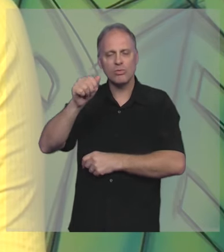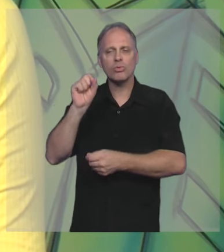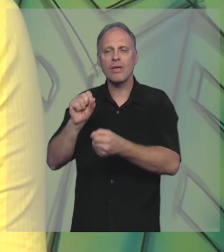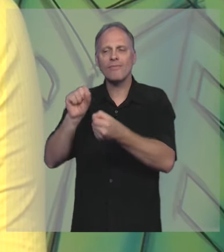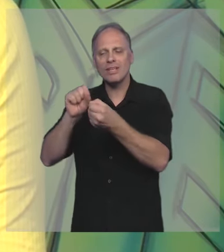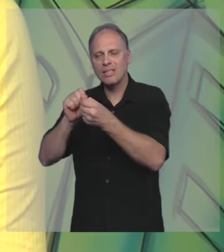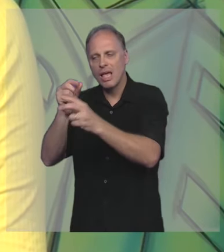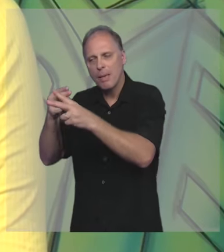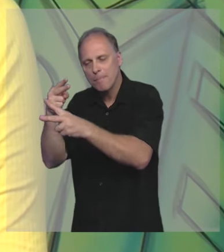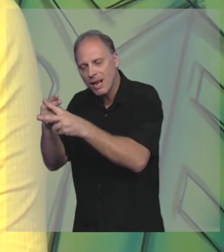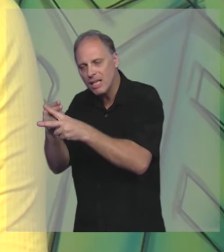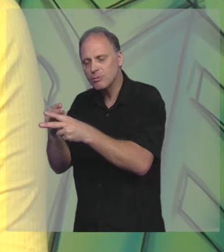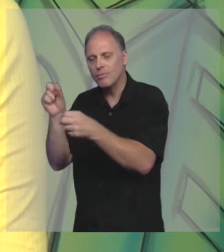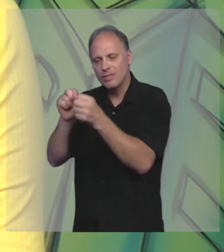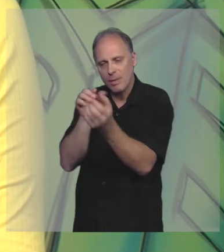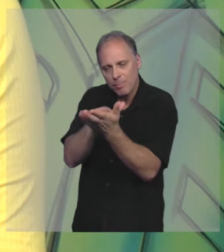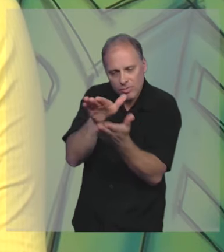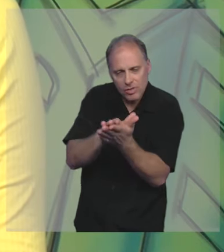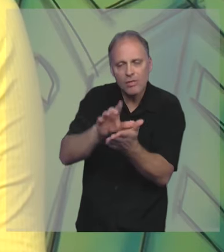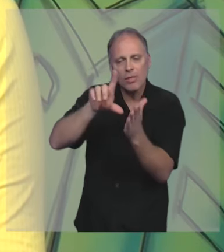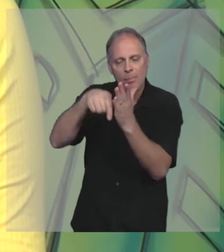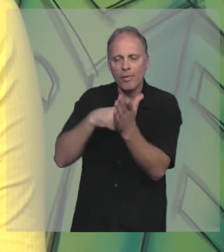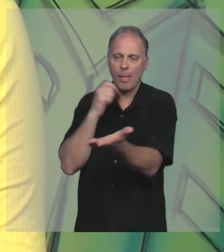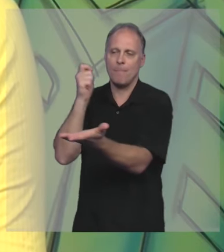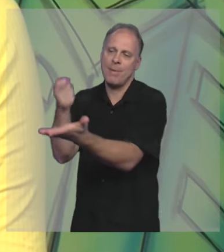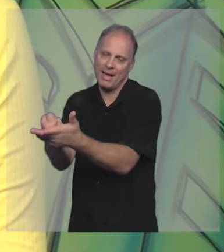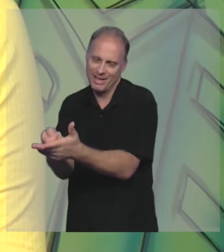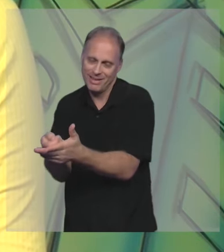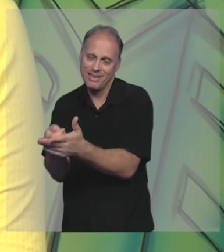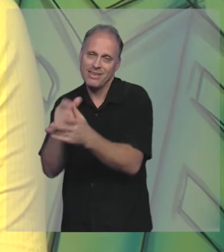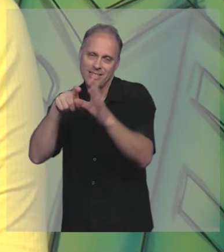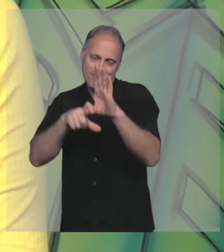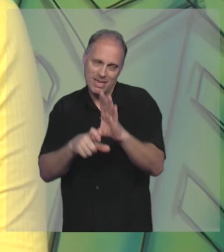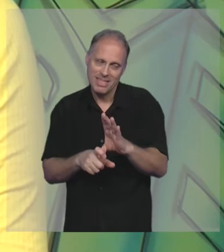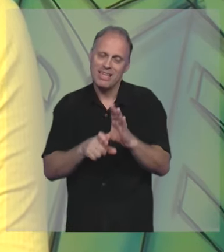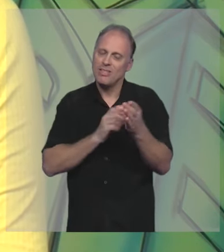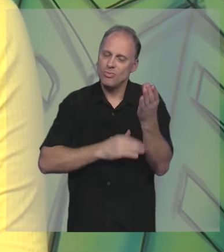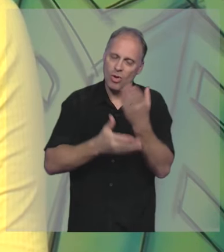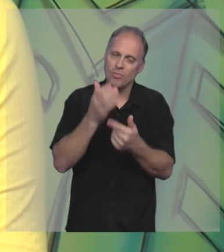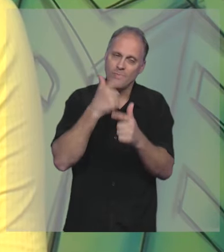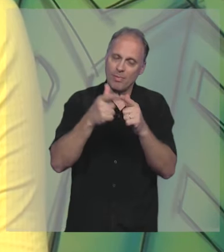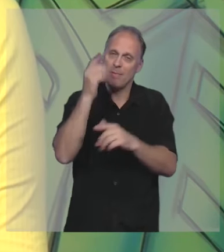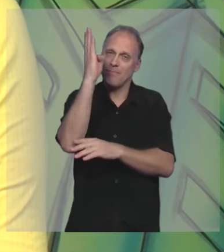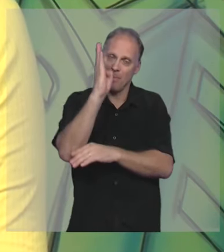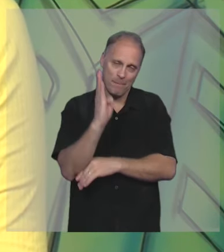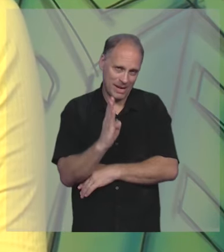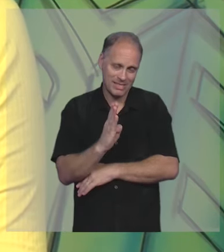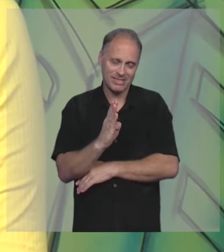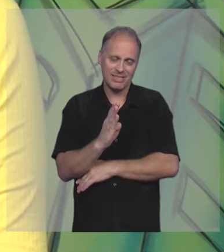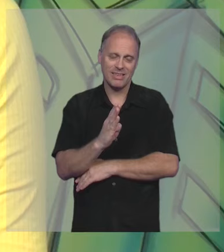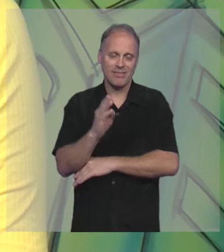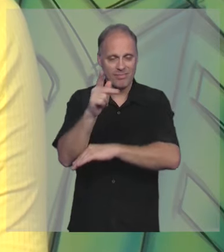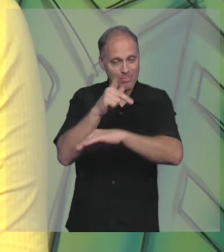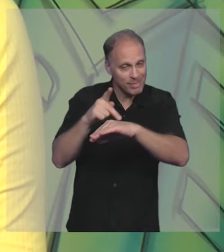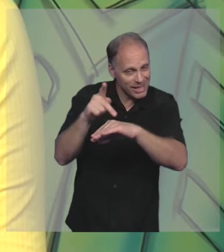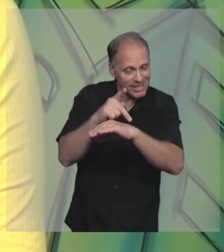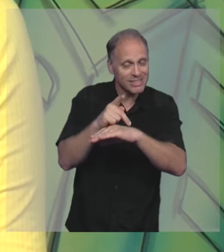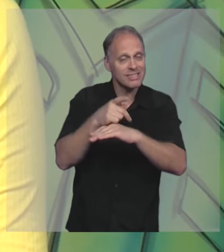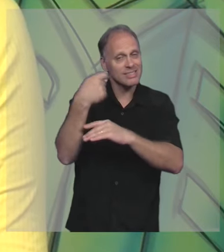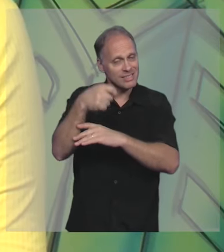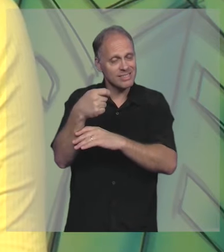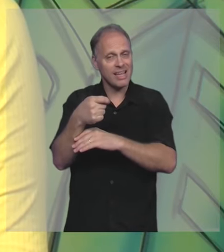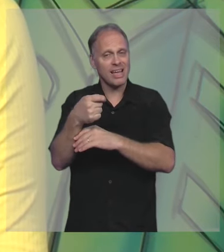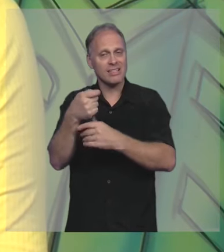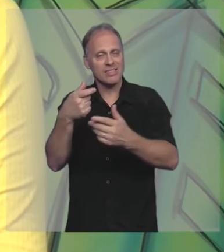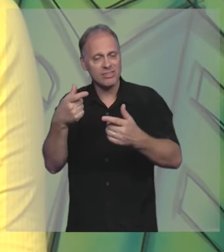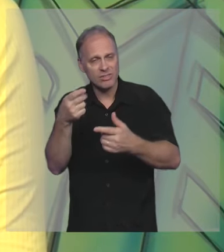o investimento para fazer produção e aí tu depender de toda uma situação econômica do país. Necessitar de demanda,